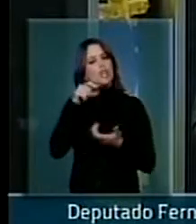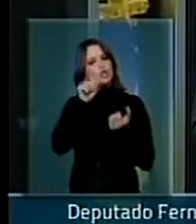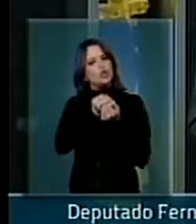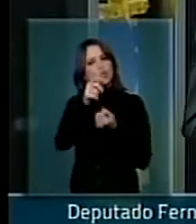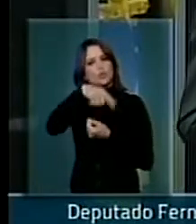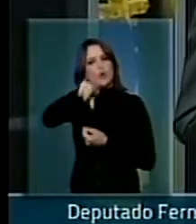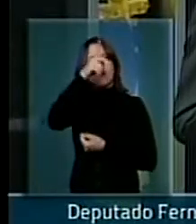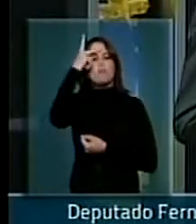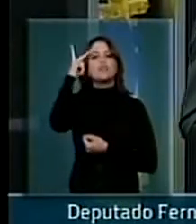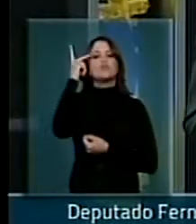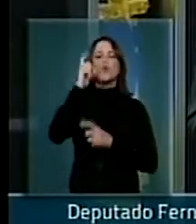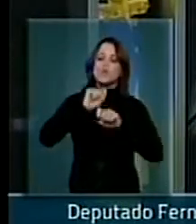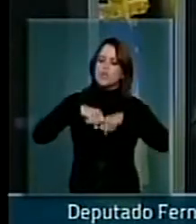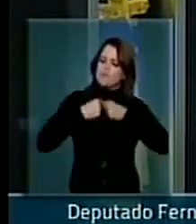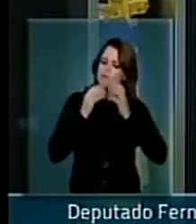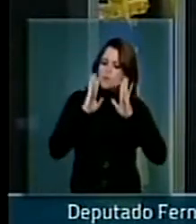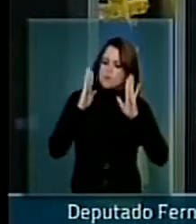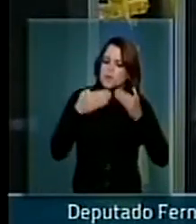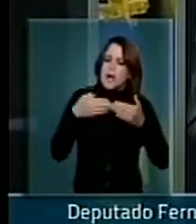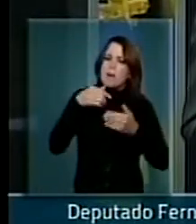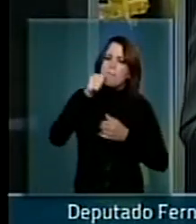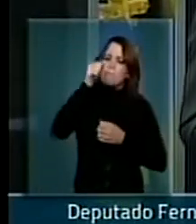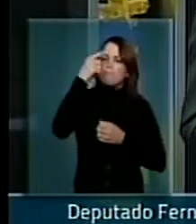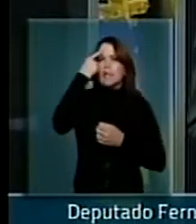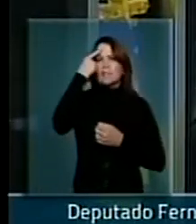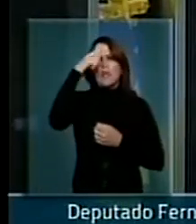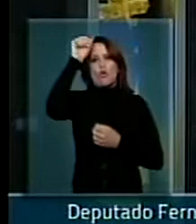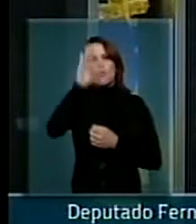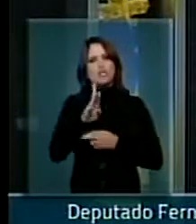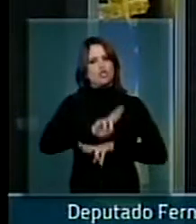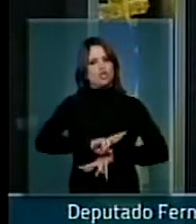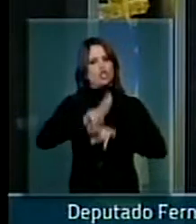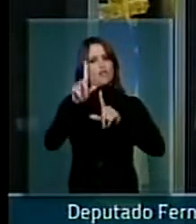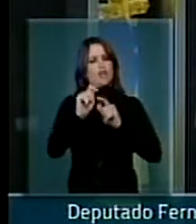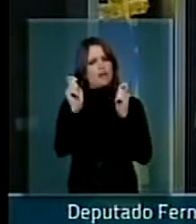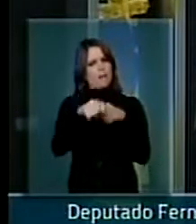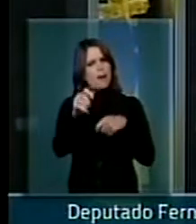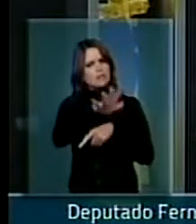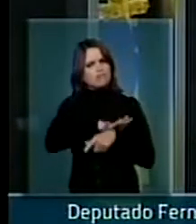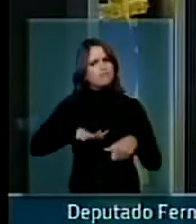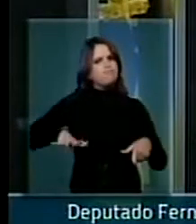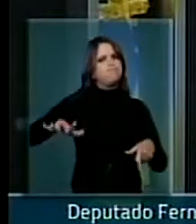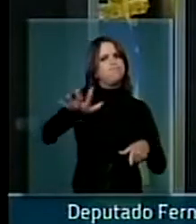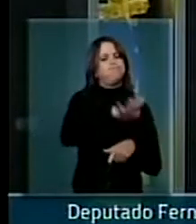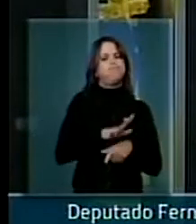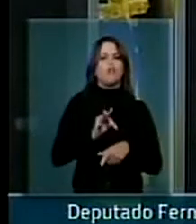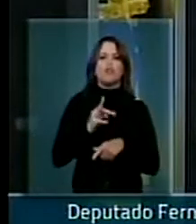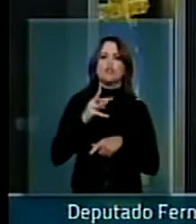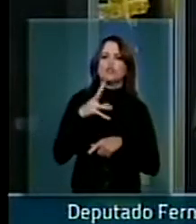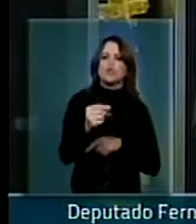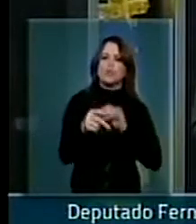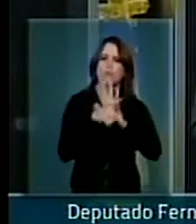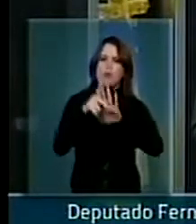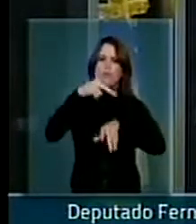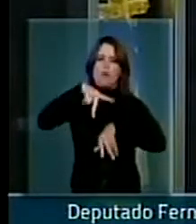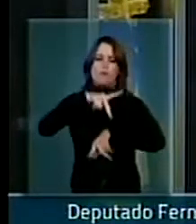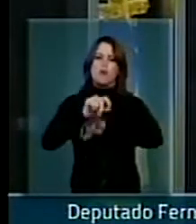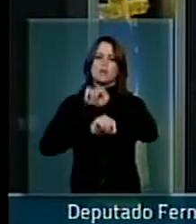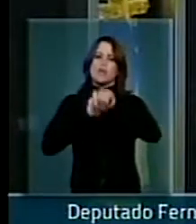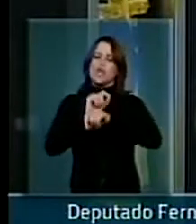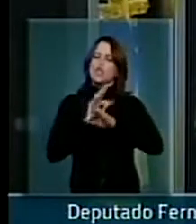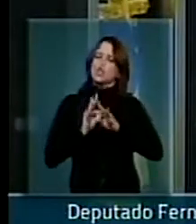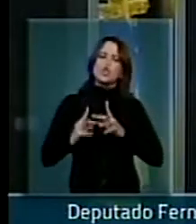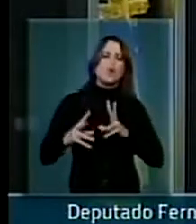companheiras que se dedicaram a pensar um Brasil diferente, capaz de estender os seus laços da sua pátria-mãe gentil